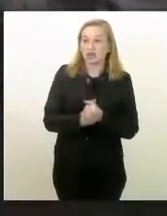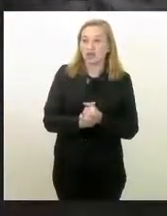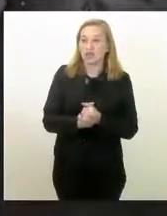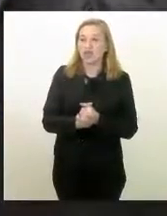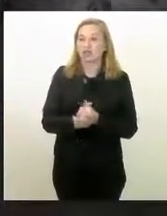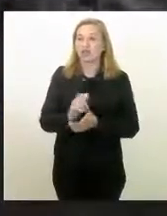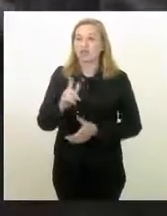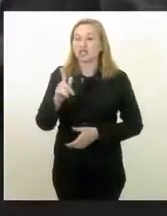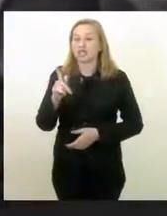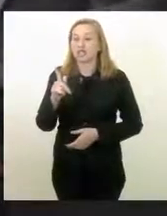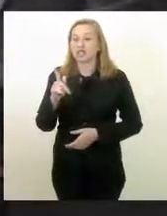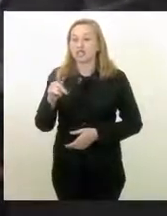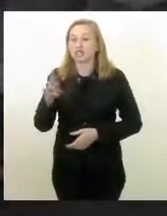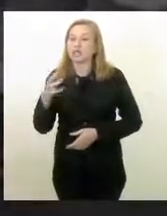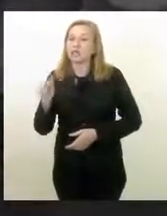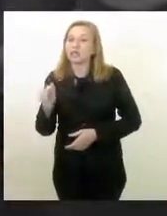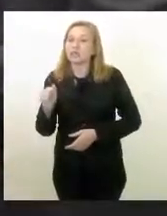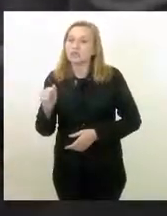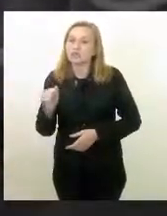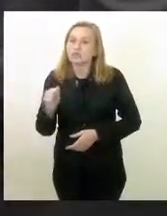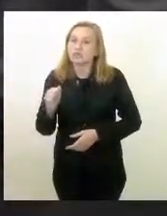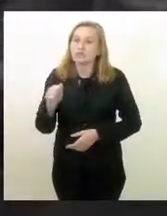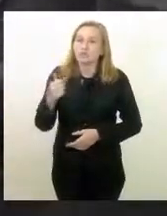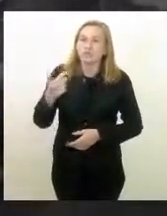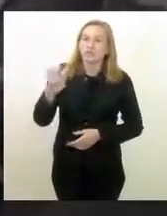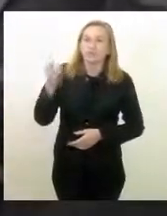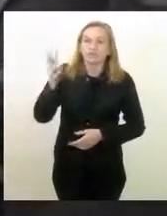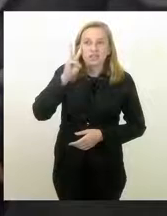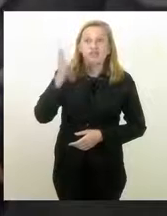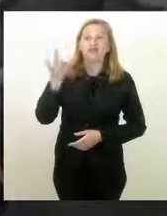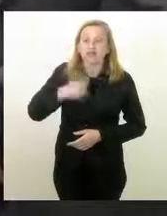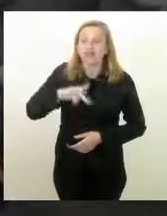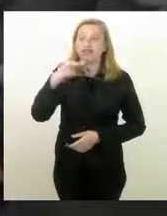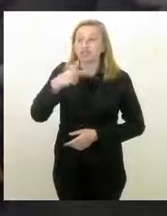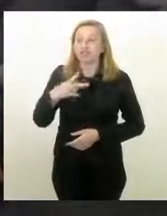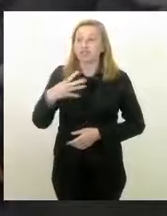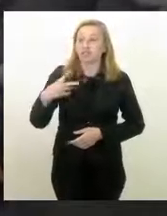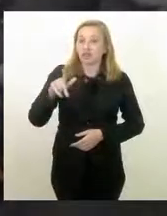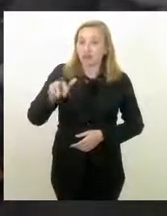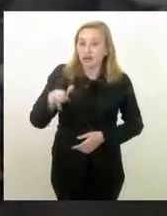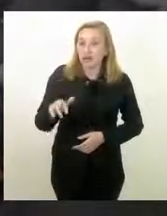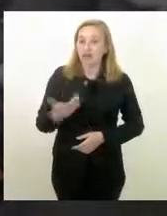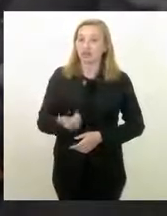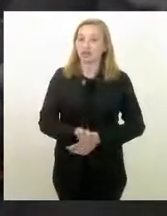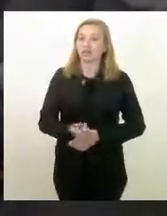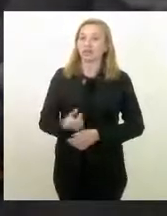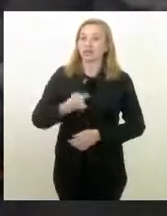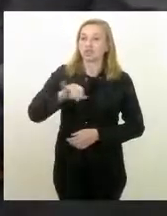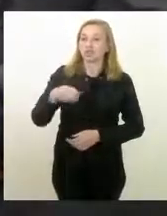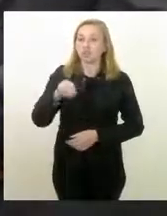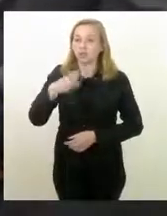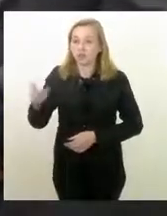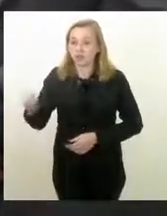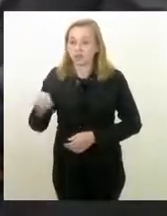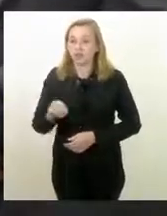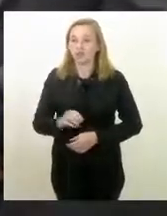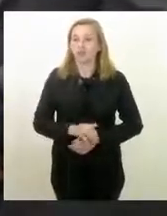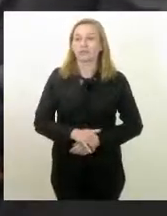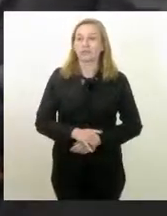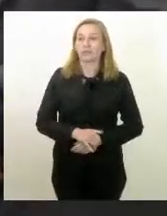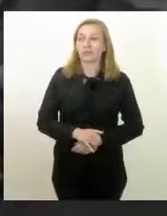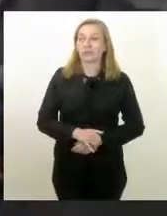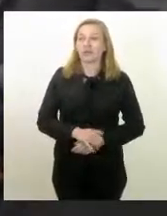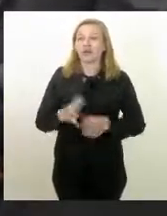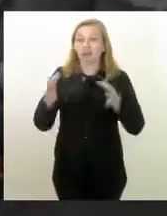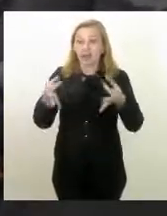filha, perdão. Eu sinto que é a irmã, terça-feira eu falei de novo que era irmã. É do nosso querido Joãozinho. Então,